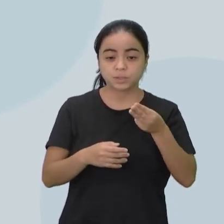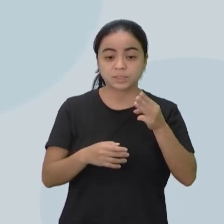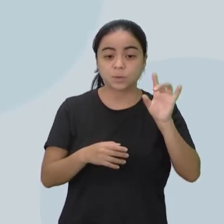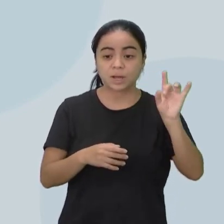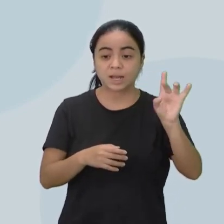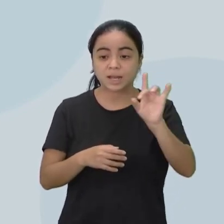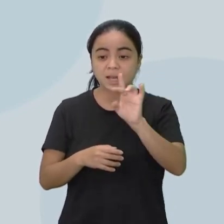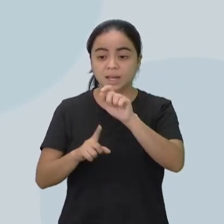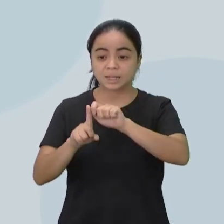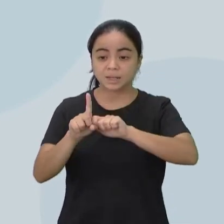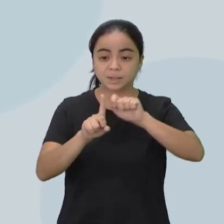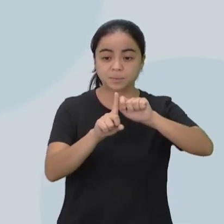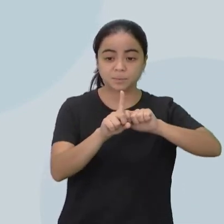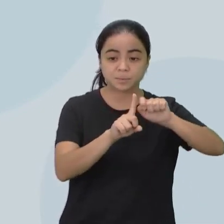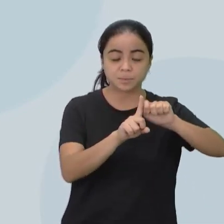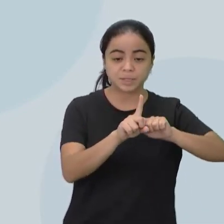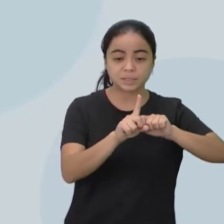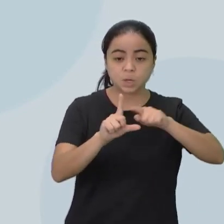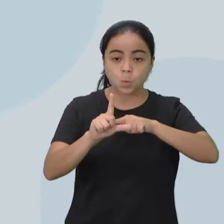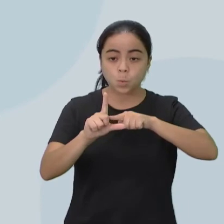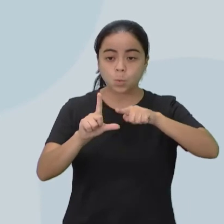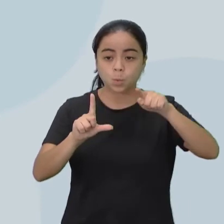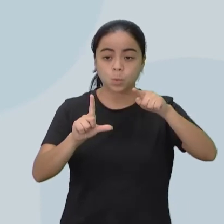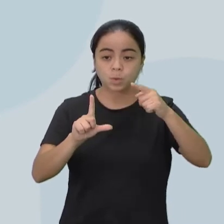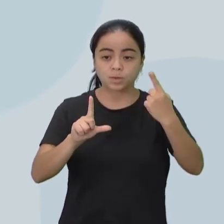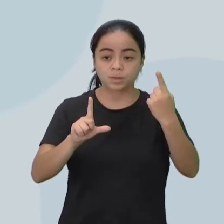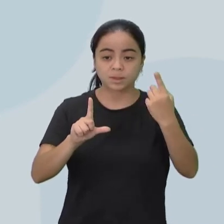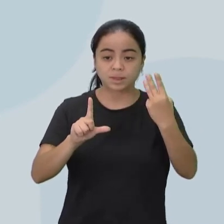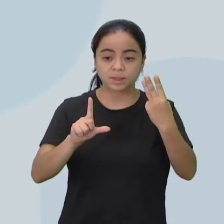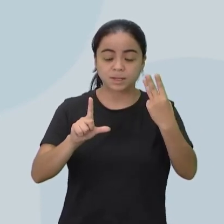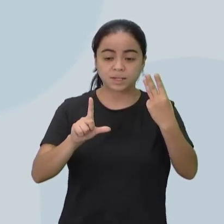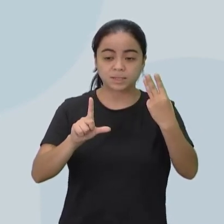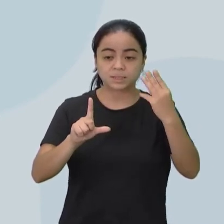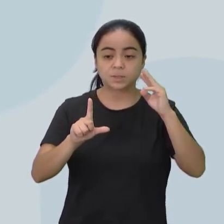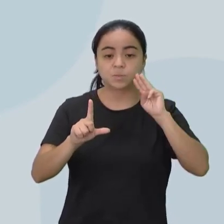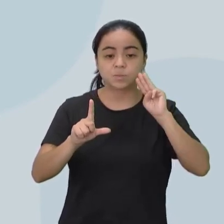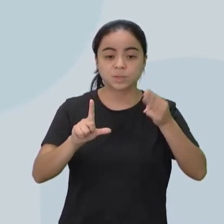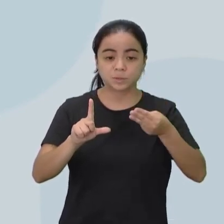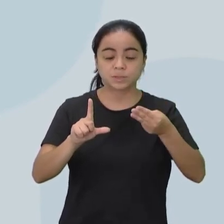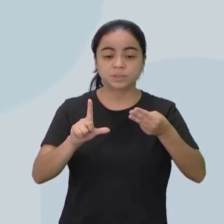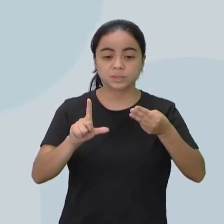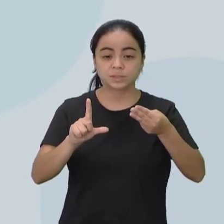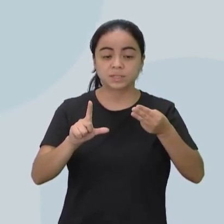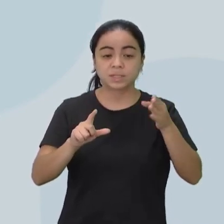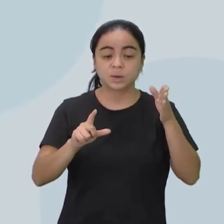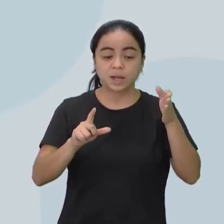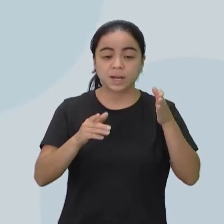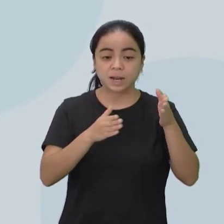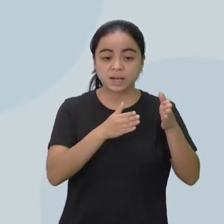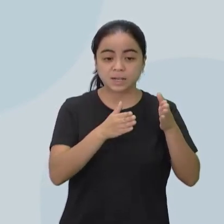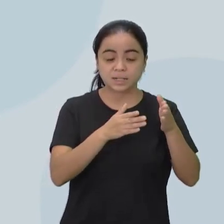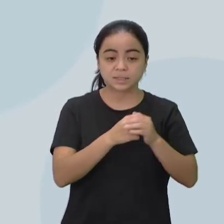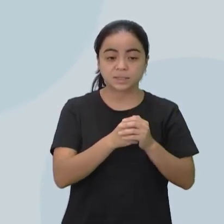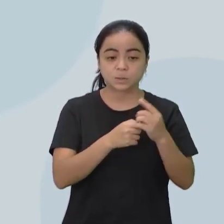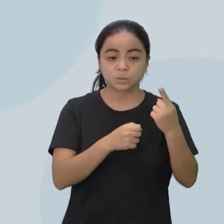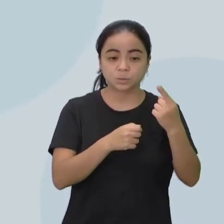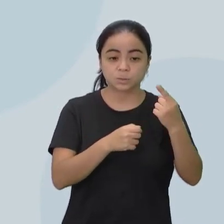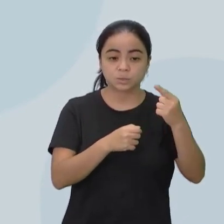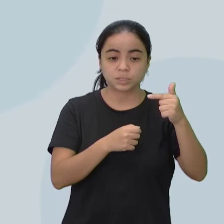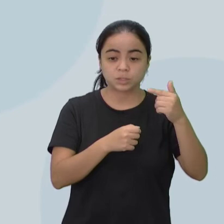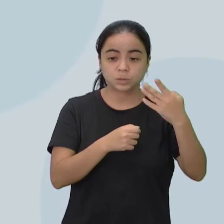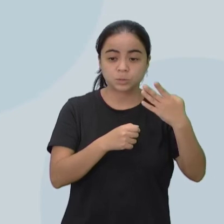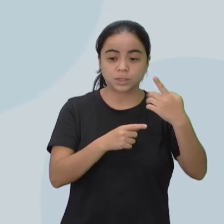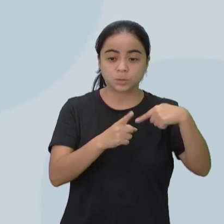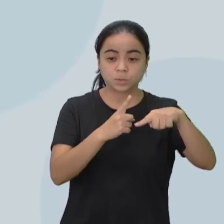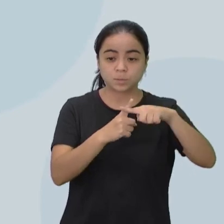ele andou 13, né, subiu 13 milhões de lucro aí. Então, eu sei quem é que está aqui, ó, é o 174 mais 13,